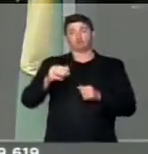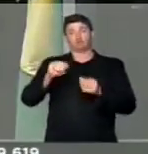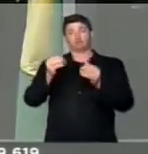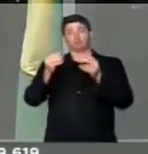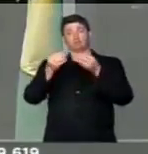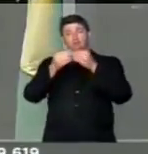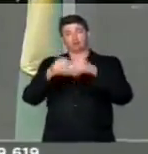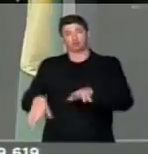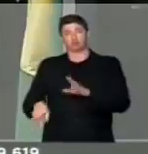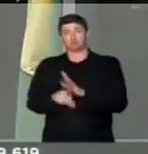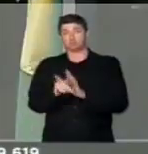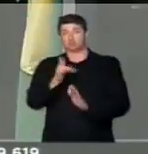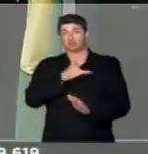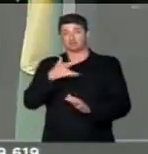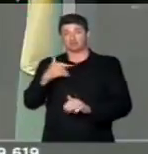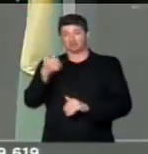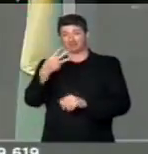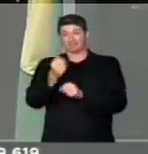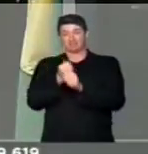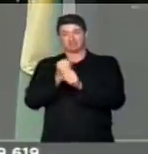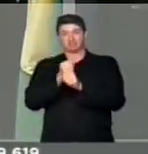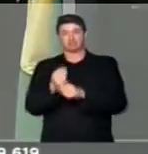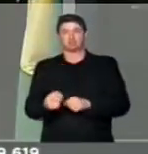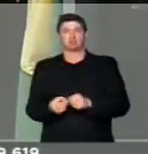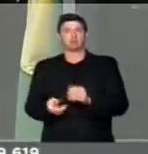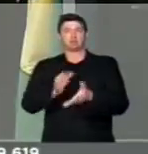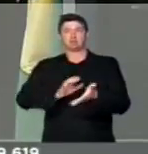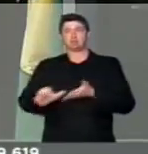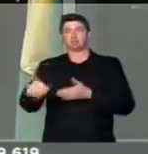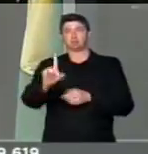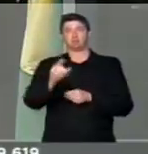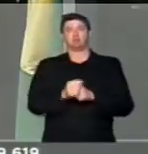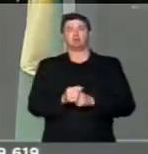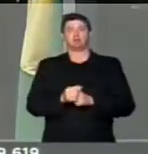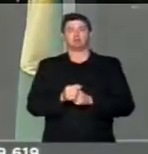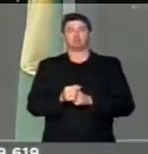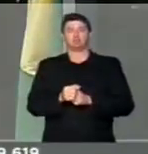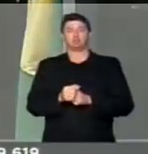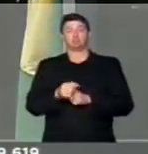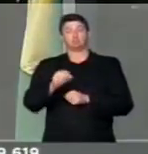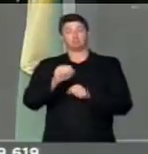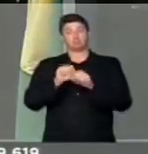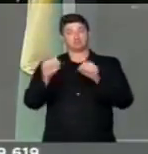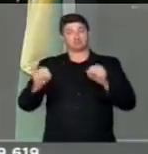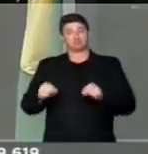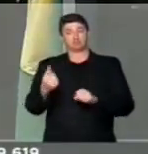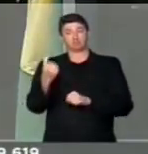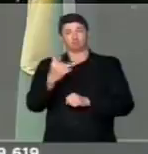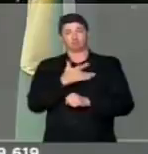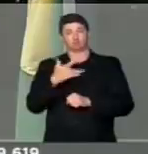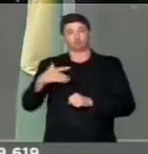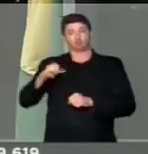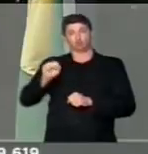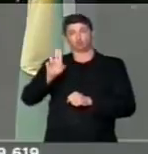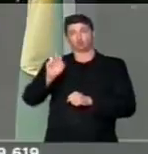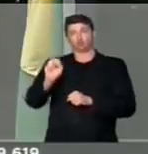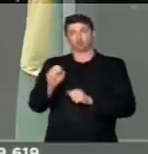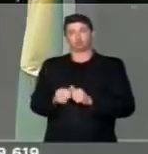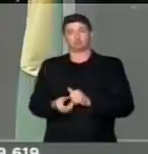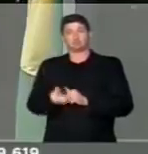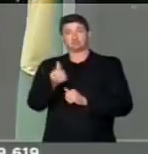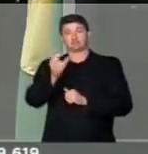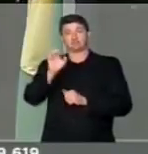que ao longo desses 13 anos deixaram de transferir por ano ao Sistema Único de Saúde. 60